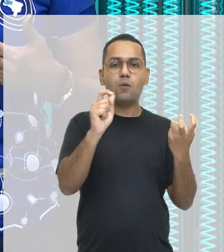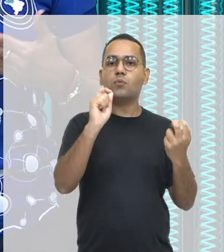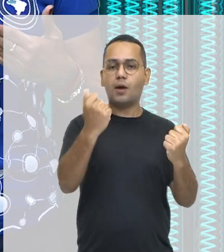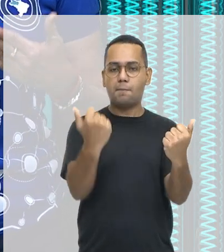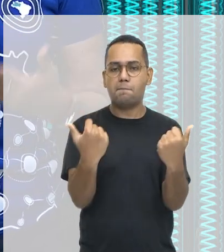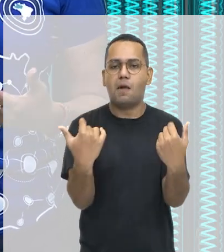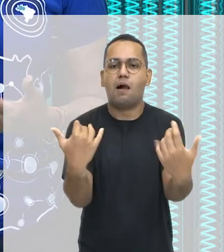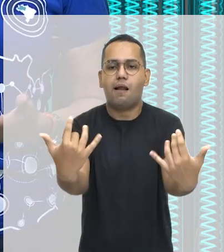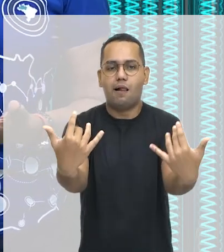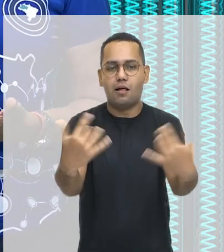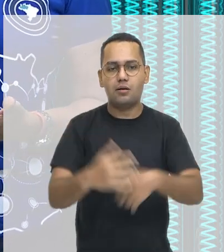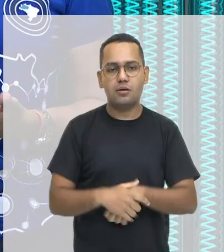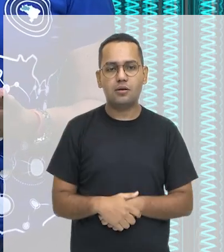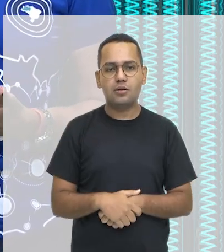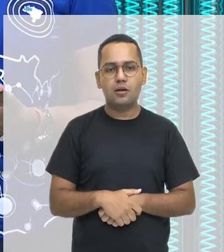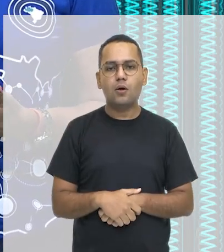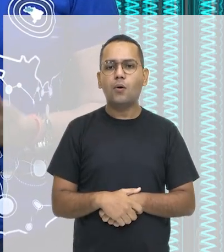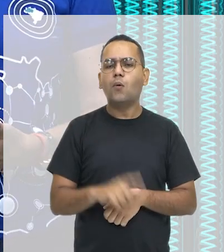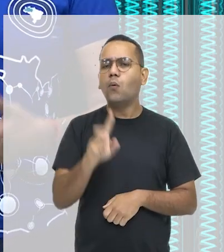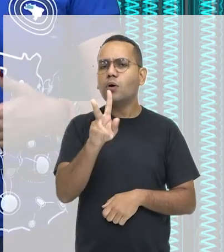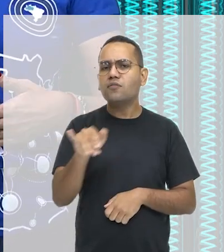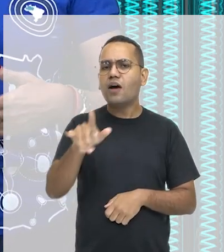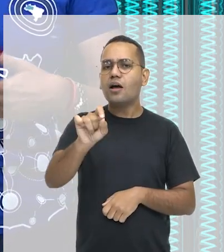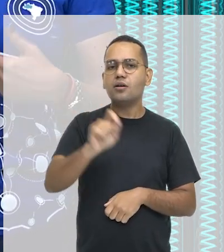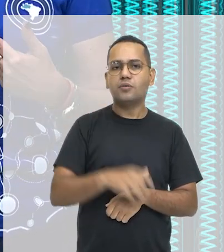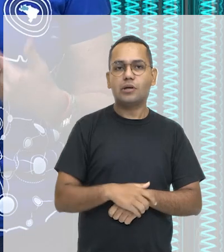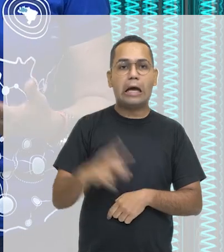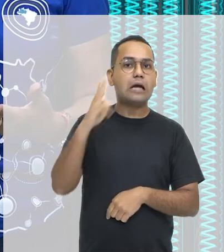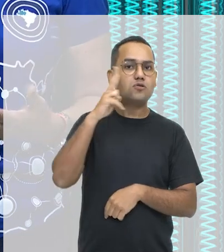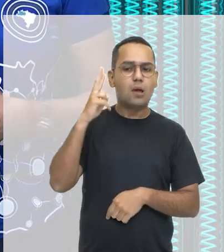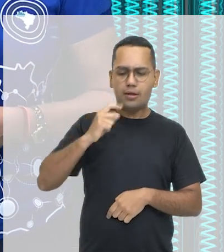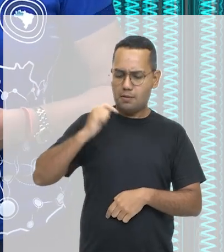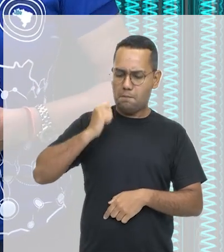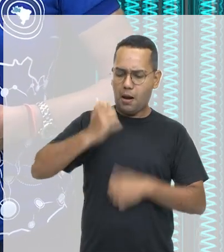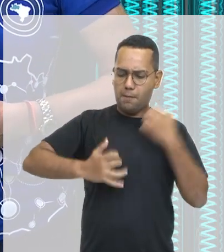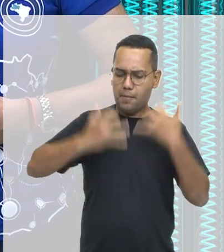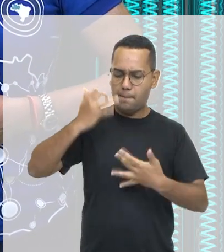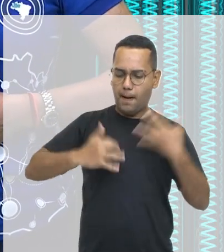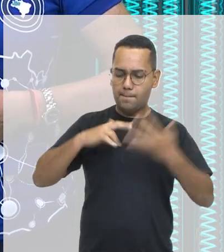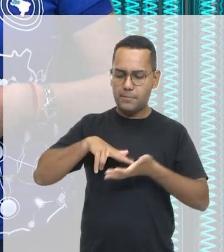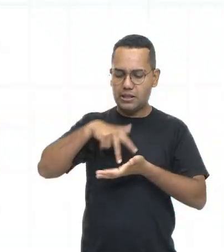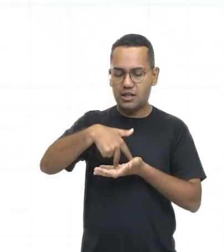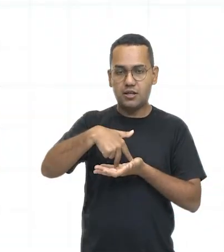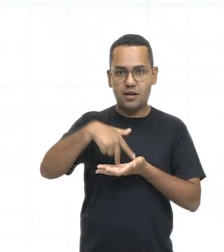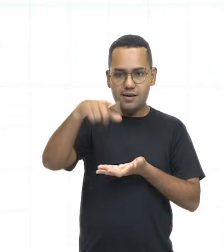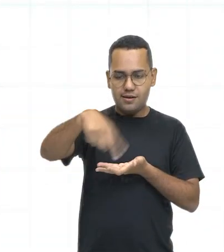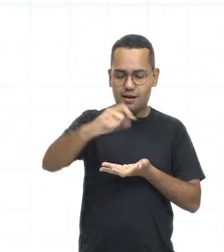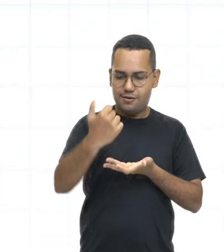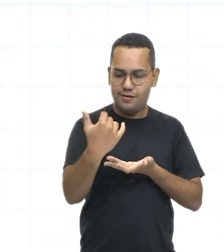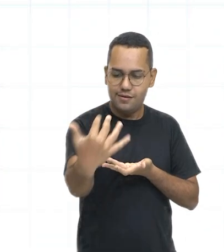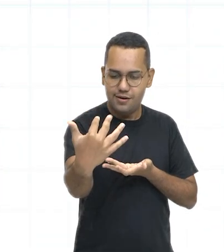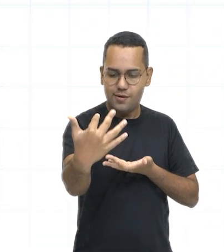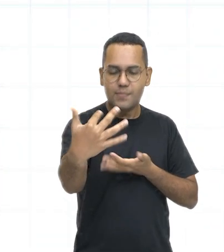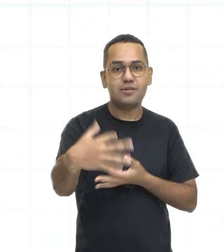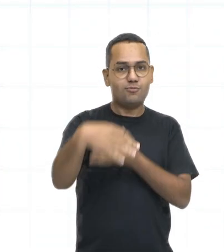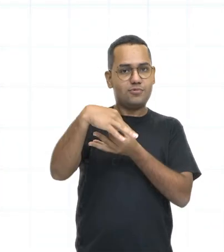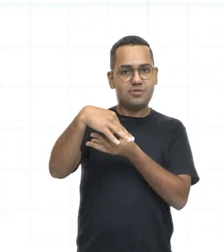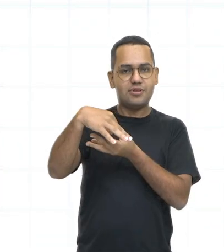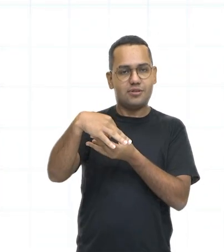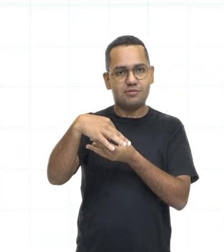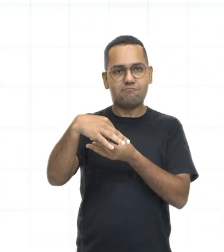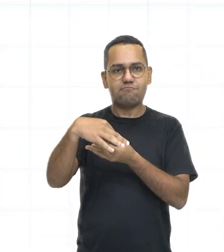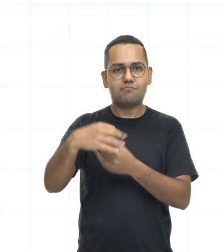é transportado para dentro da história de maneira visceral. As improvisações